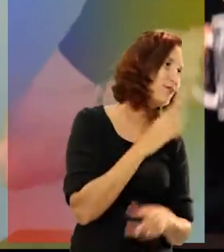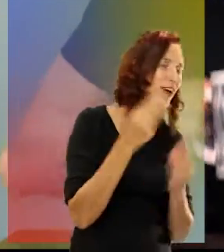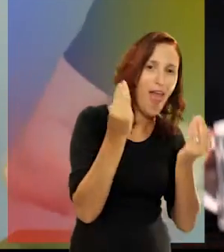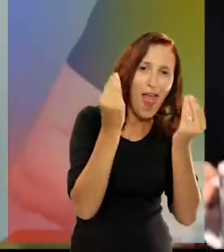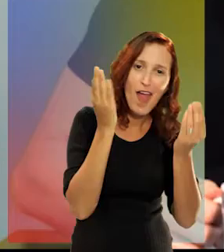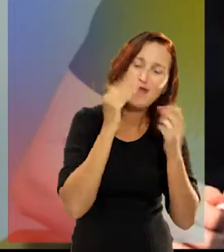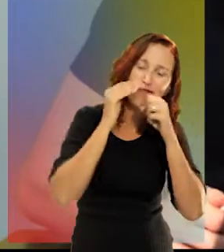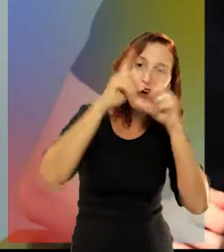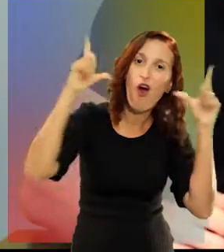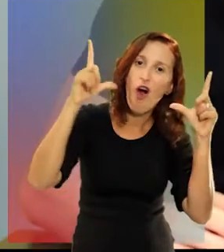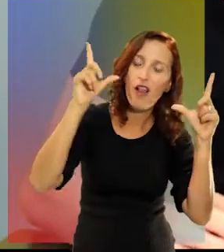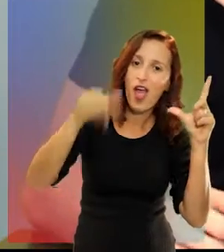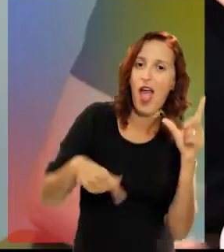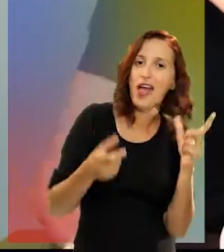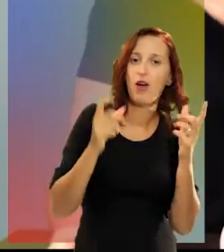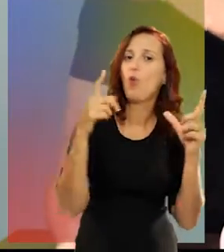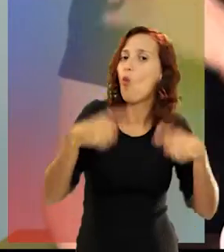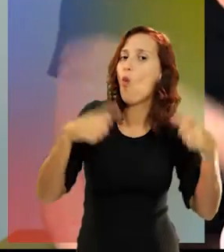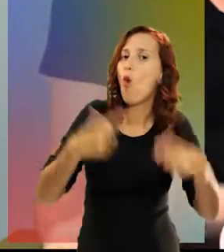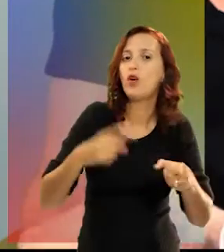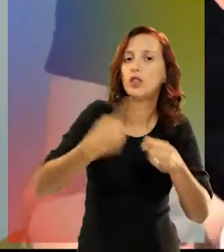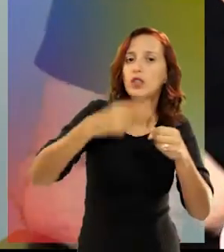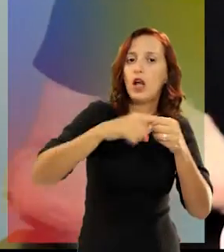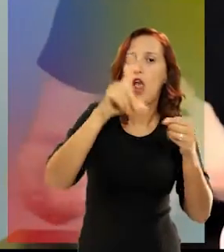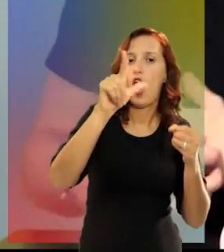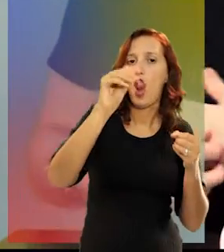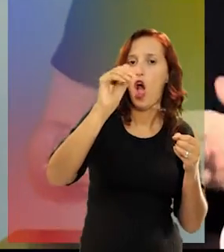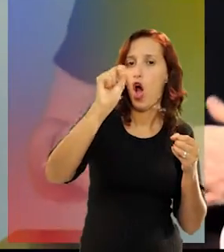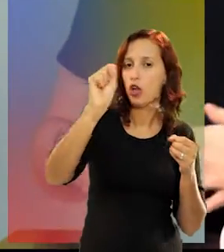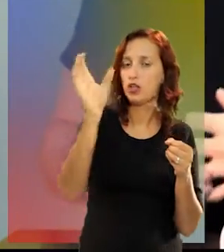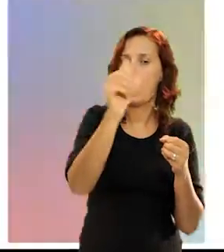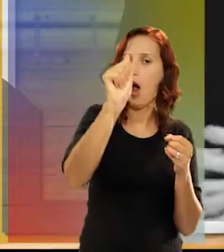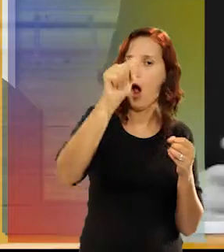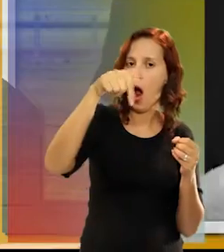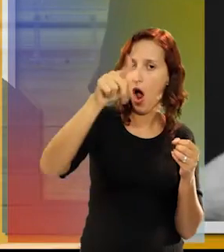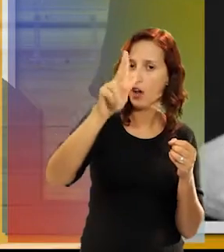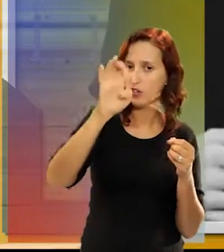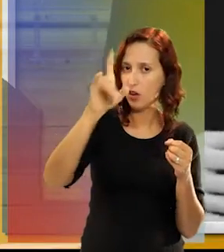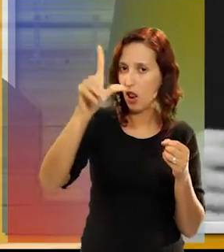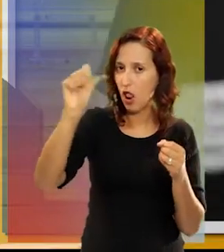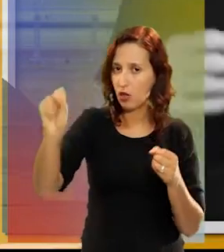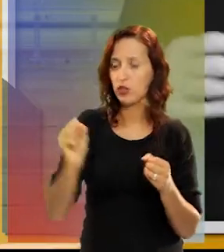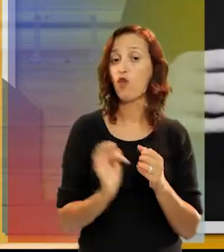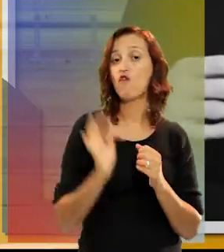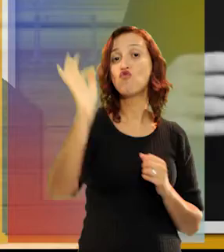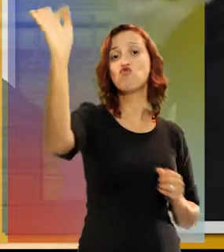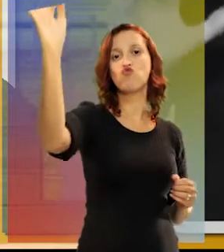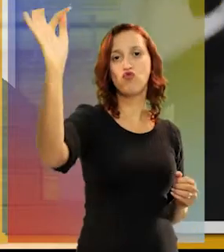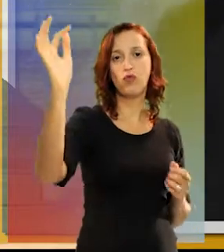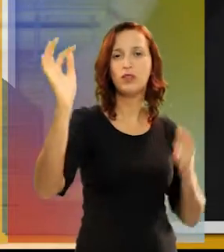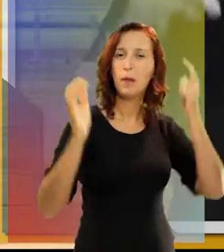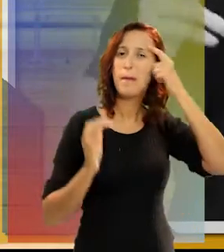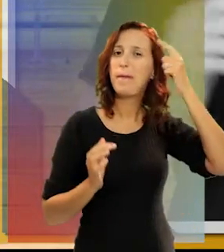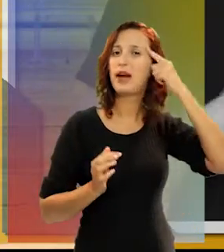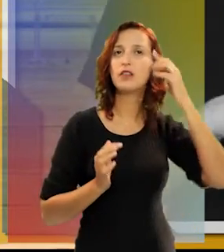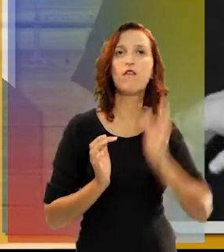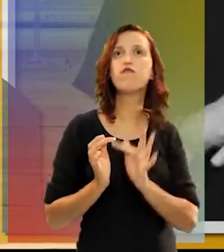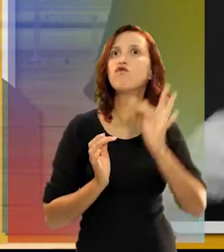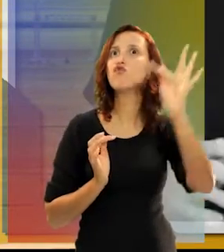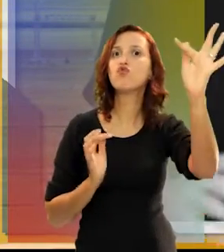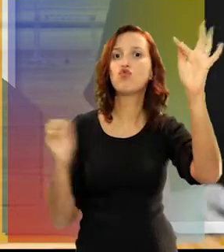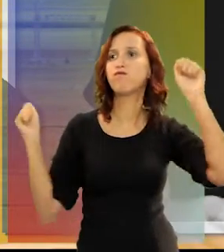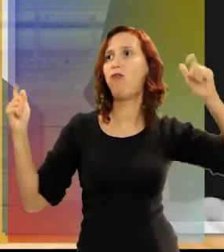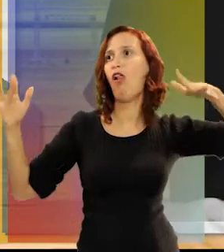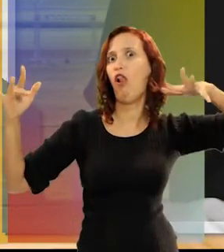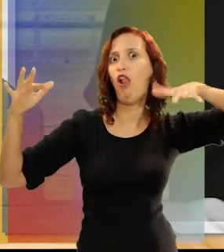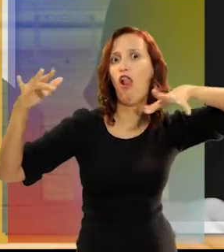porque o filme se passa em Los Angeles, né? No futuro, em 2019. E você viu que é engraçado que eles pensam que no futuro o mundo vai estar